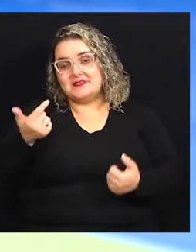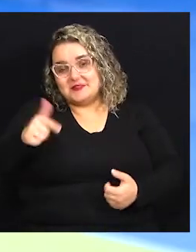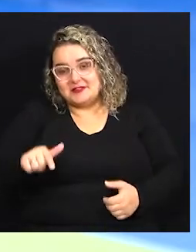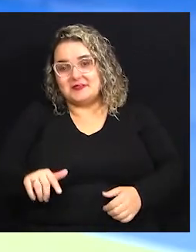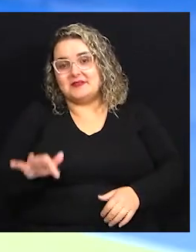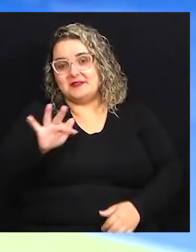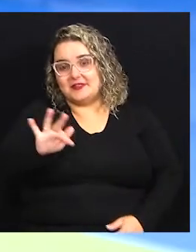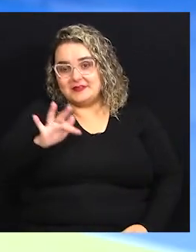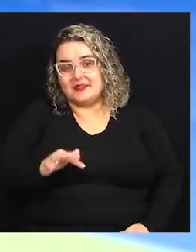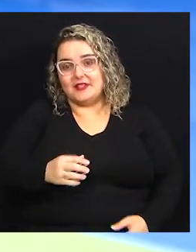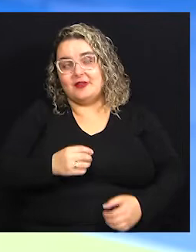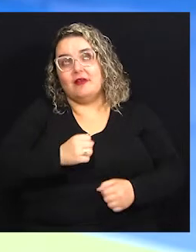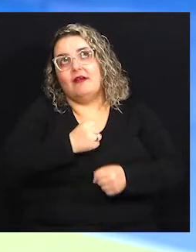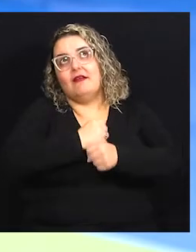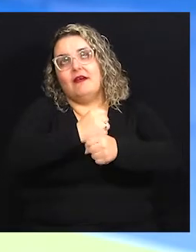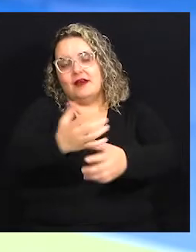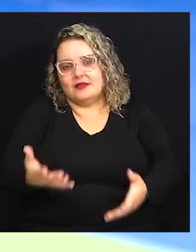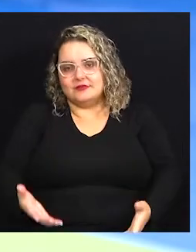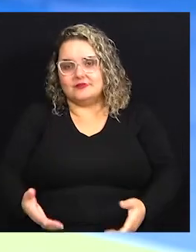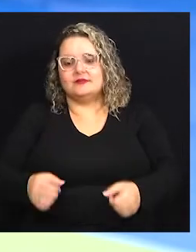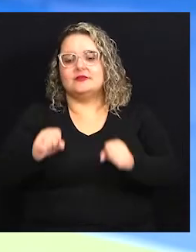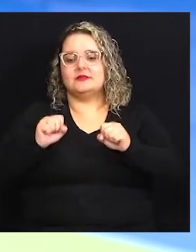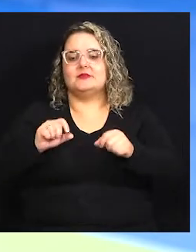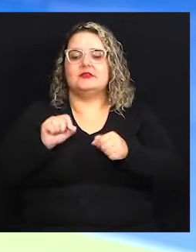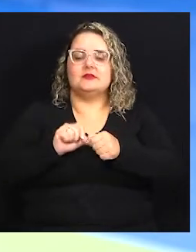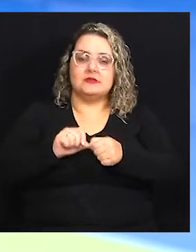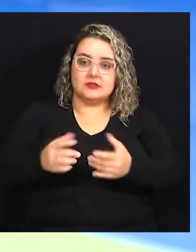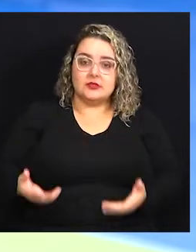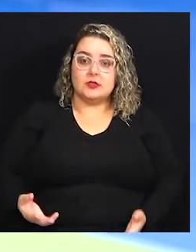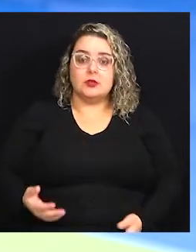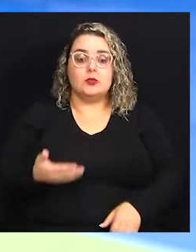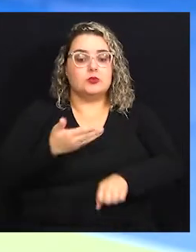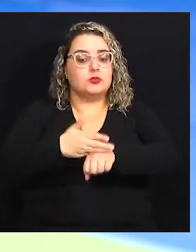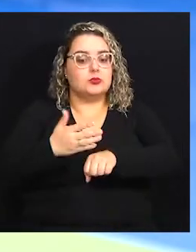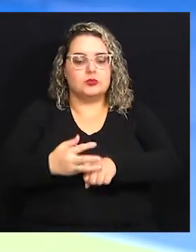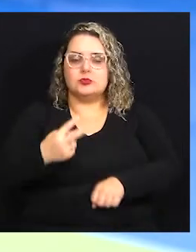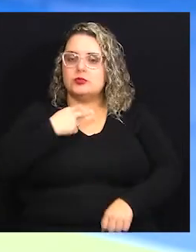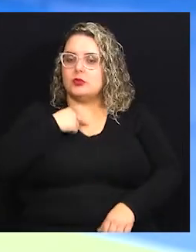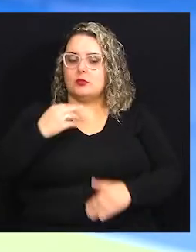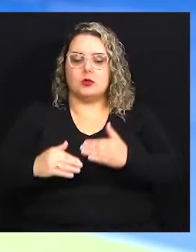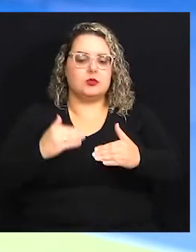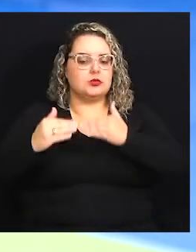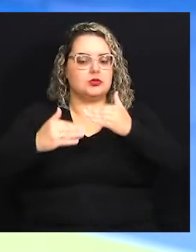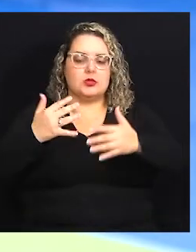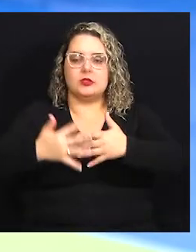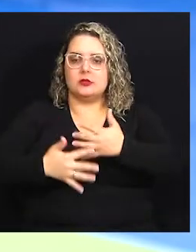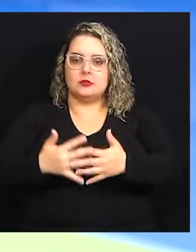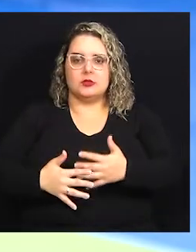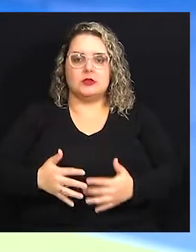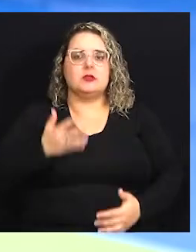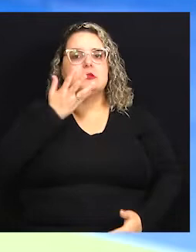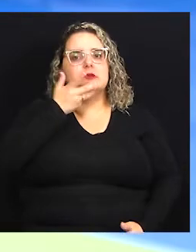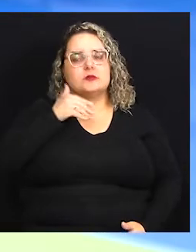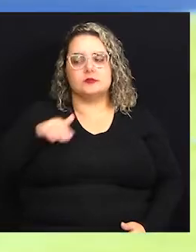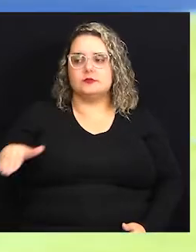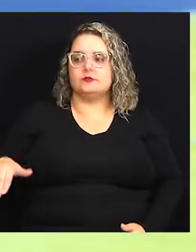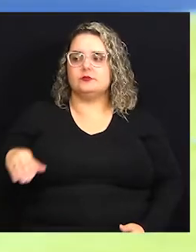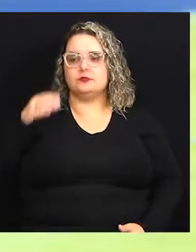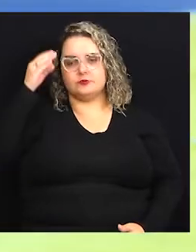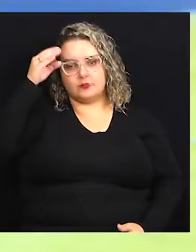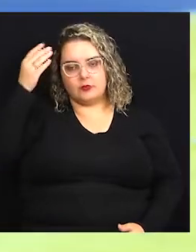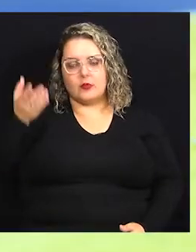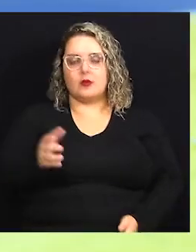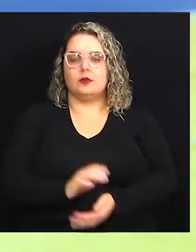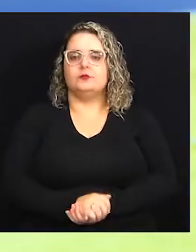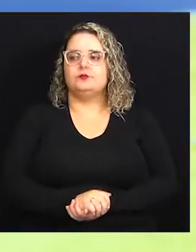jogando, que é o que a gente quer que ela faça. Tá. Os treinos não podem atrapalhar o desenvolvimento educacional da criança.